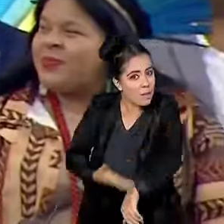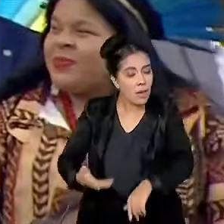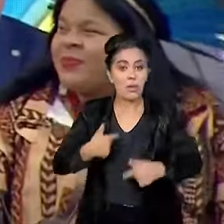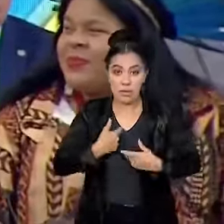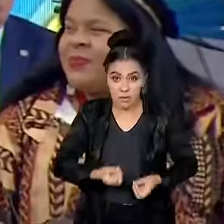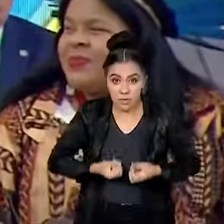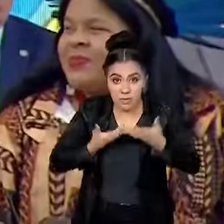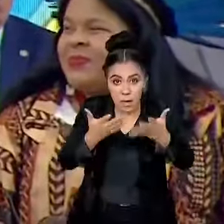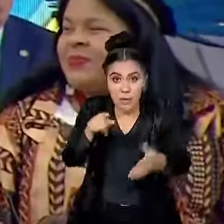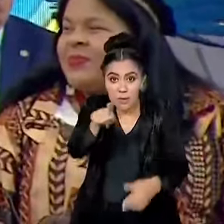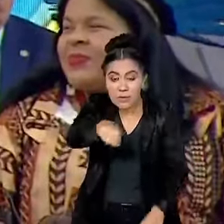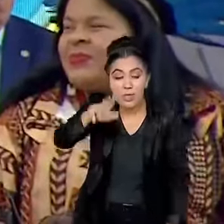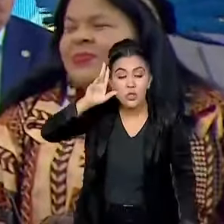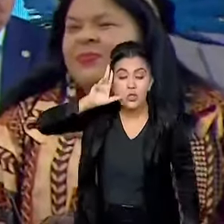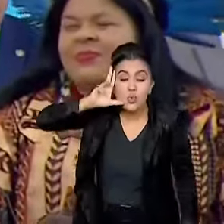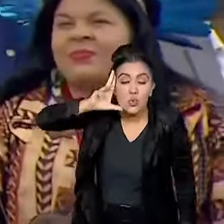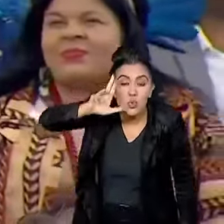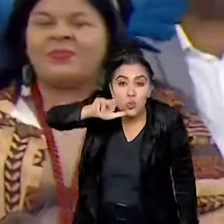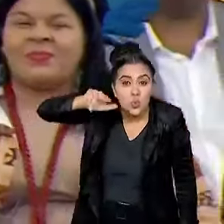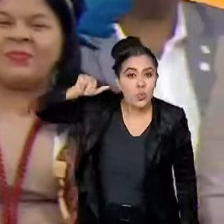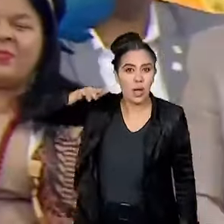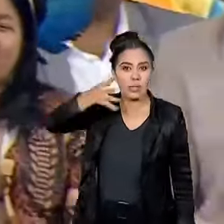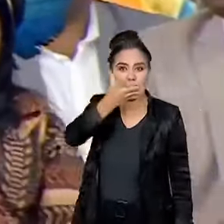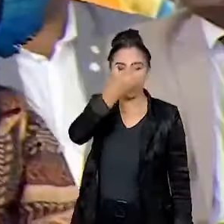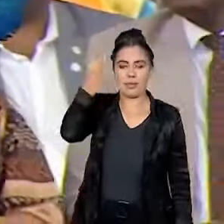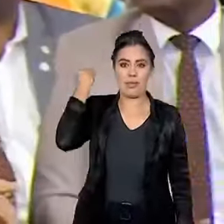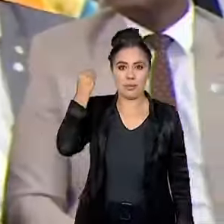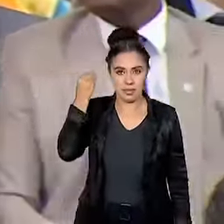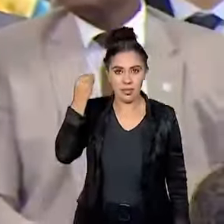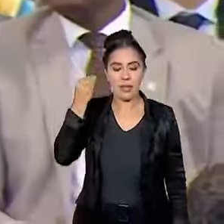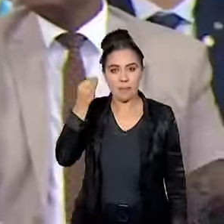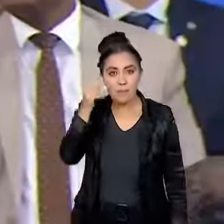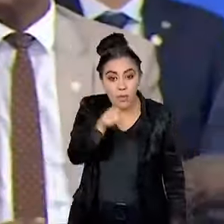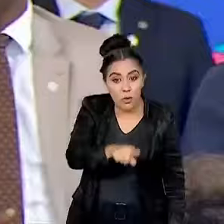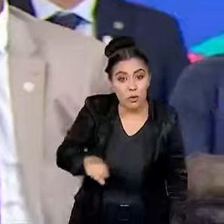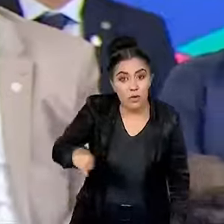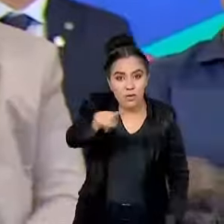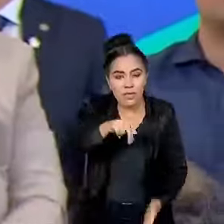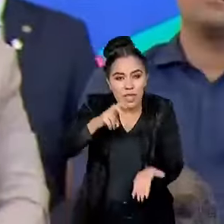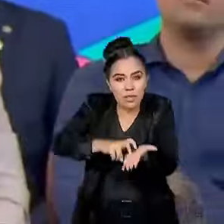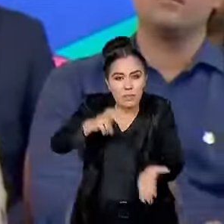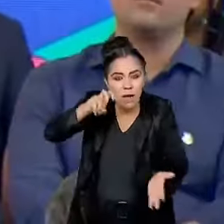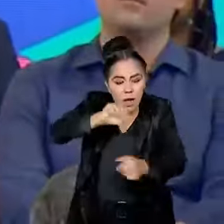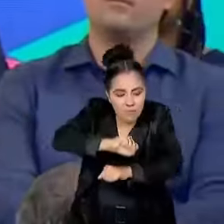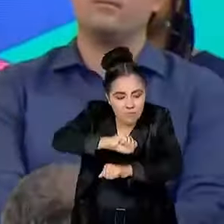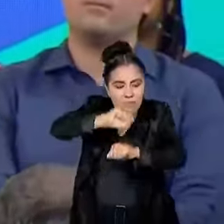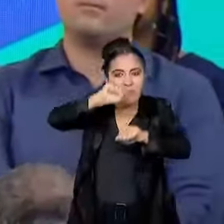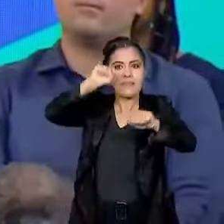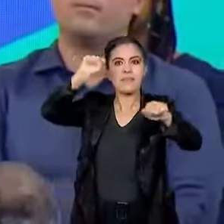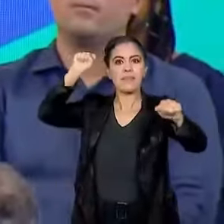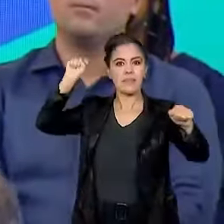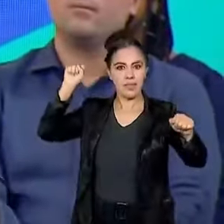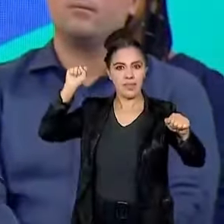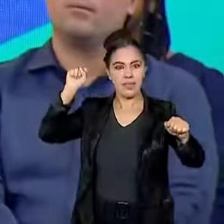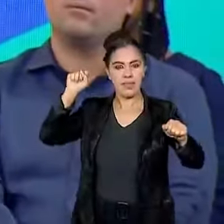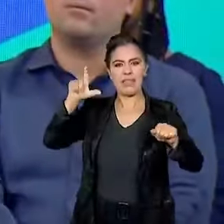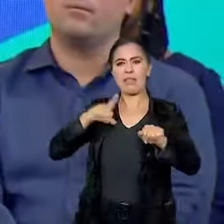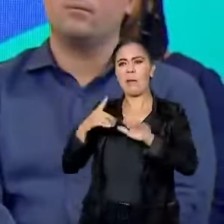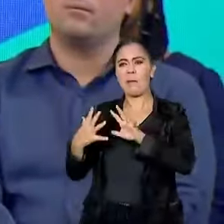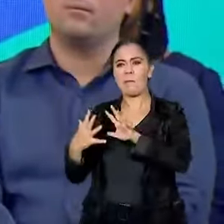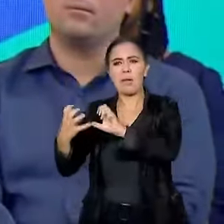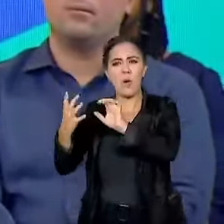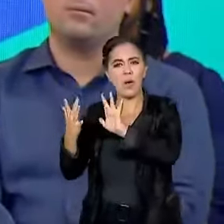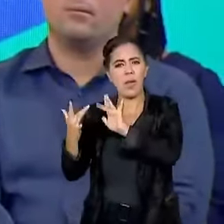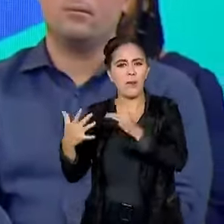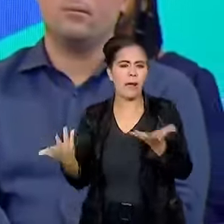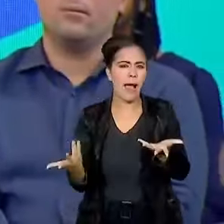vocês nunca esquecerem. Quando vocês levantarem de manhã, que tiver brigado com a namorada,